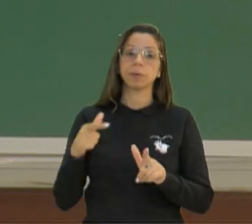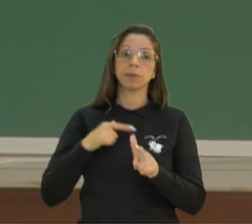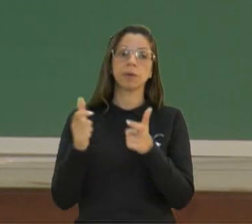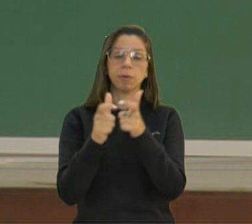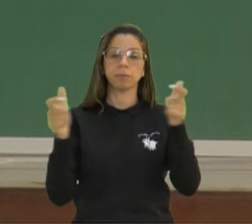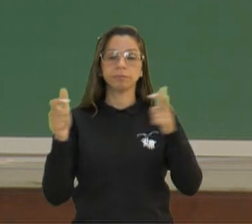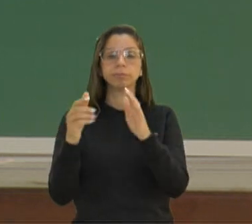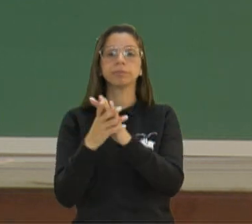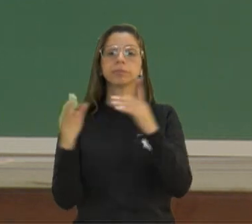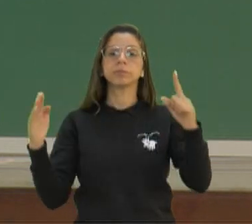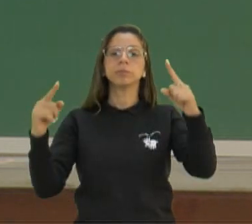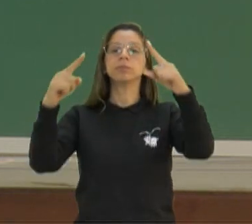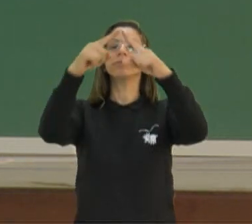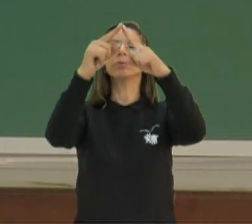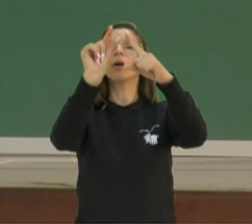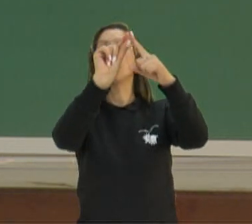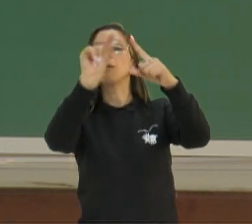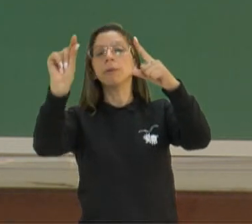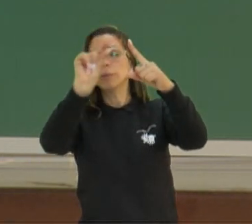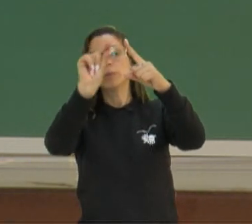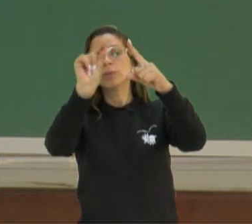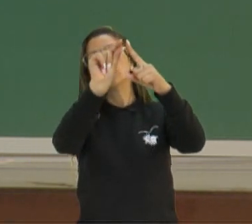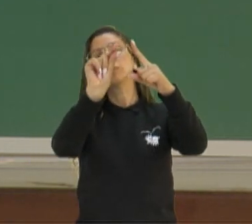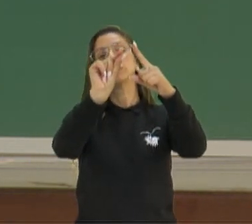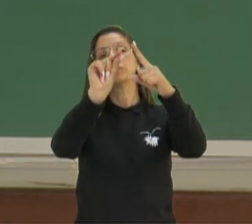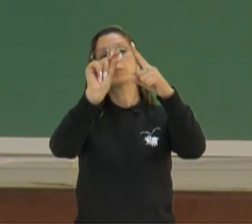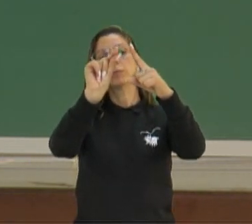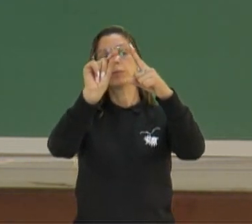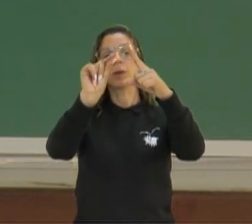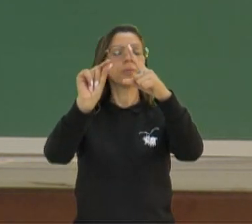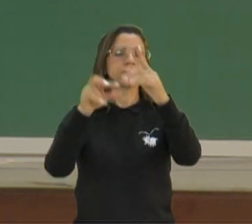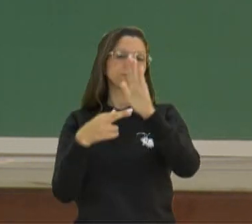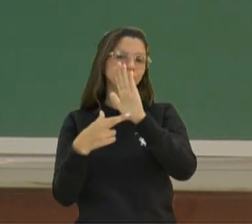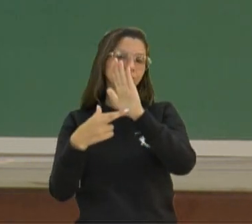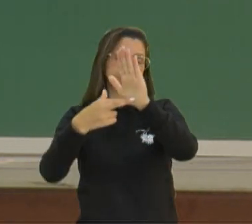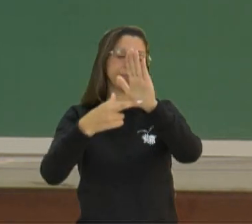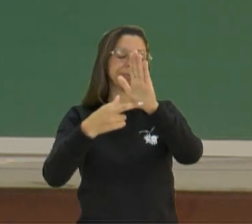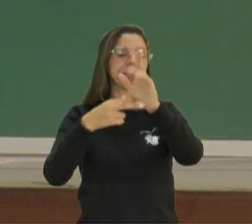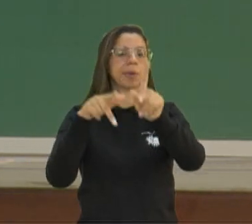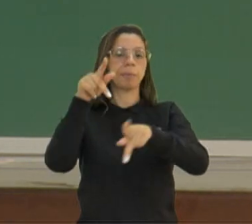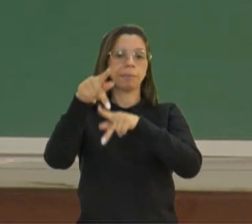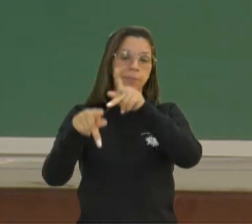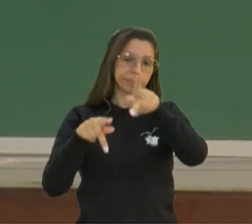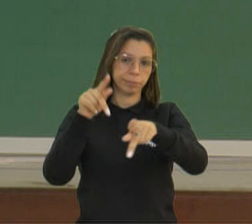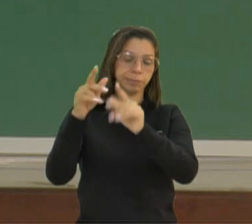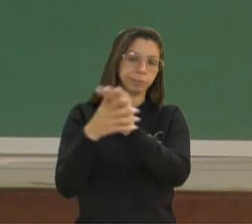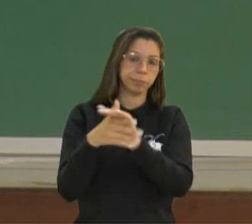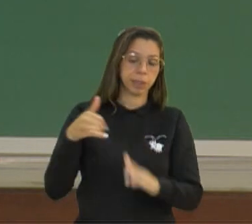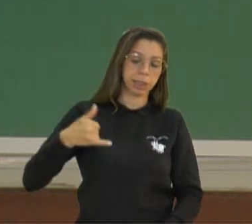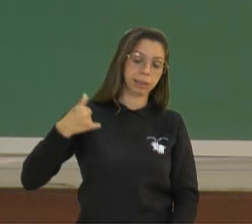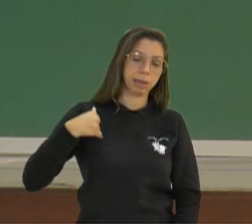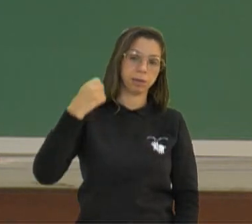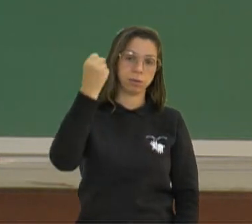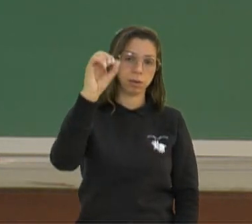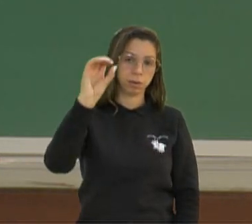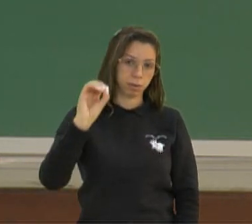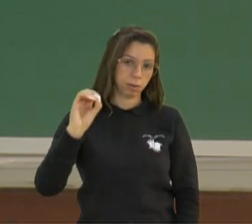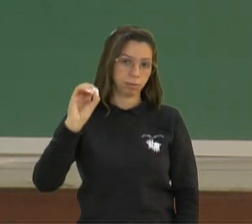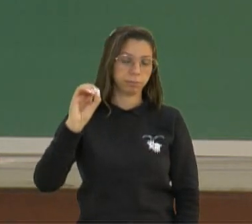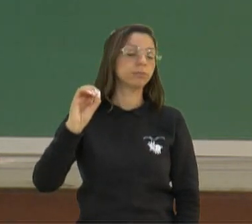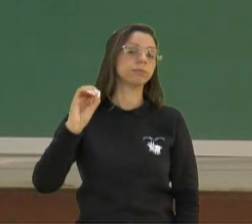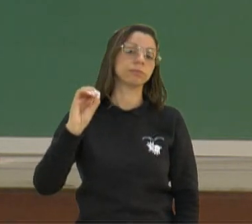topo da pirâmide. Nós temos lá alguns representantes da população que têm mais de 80 anos.